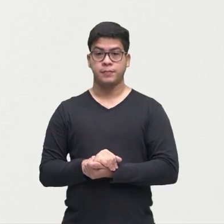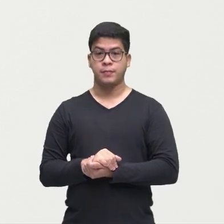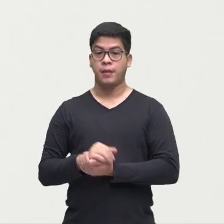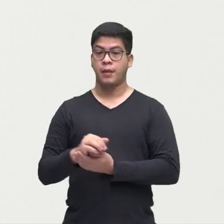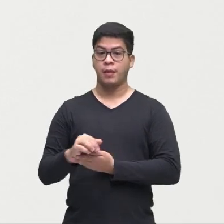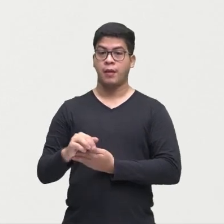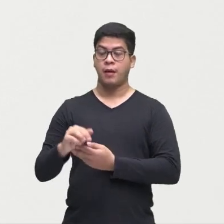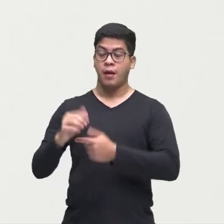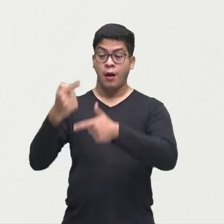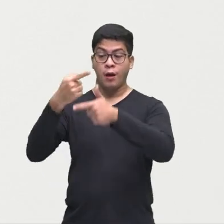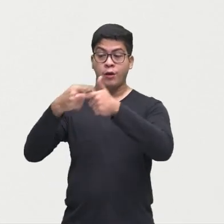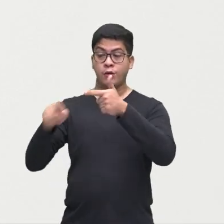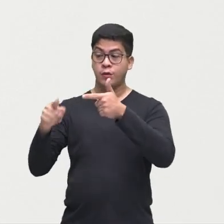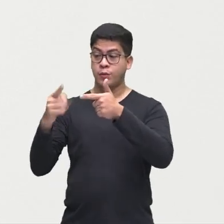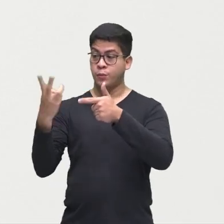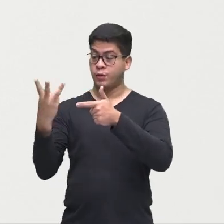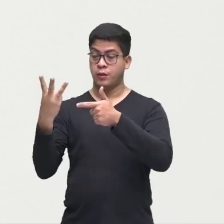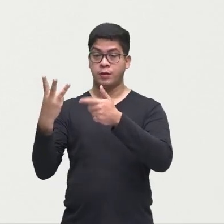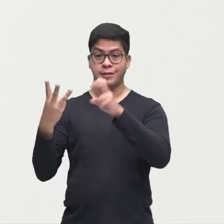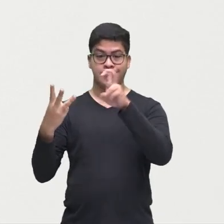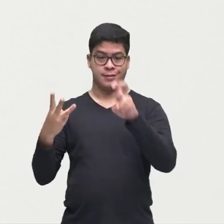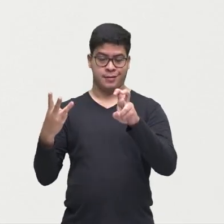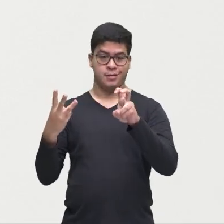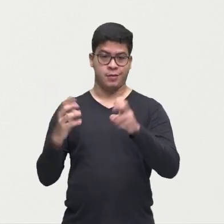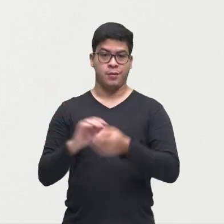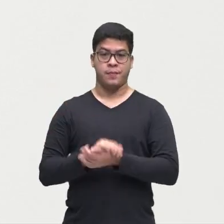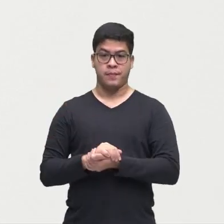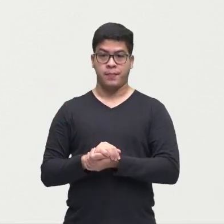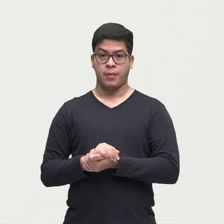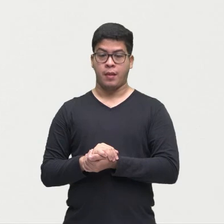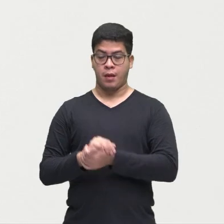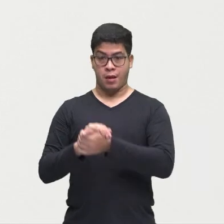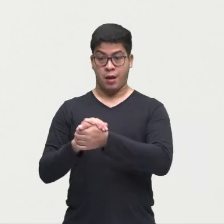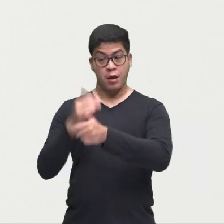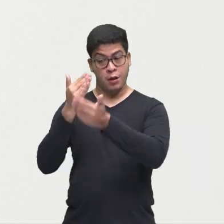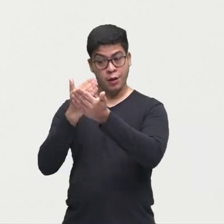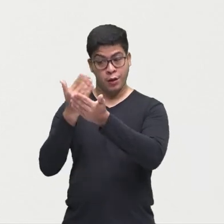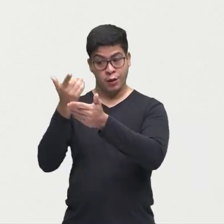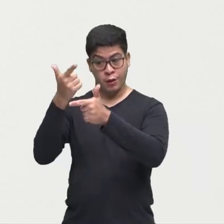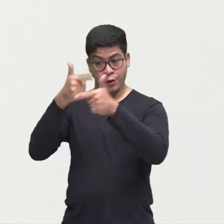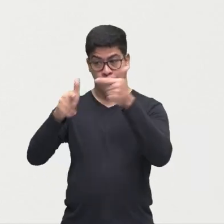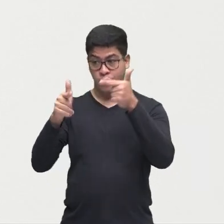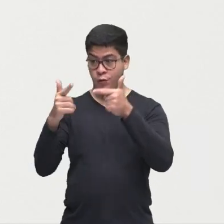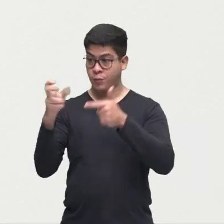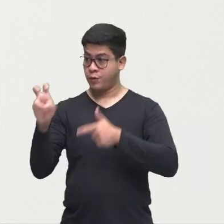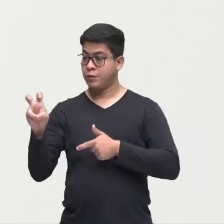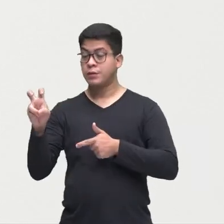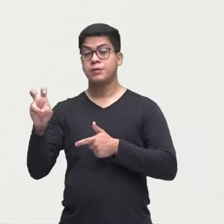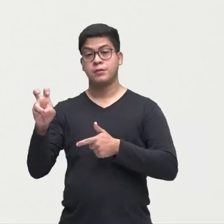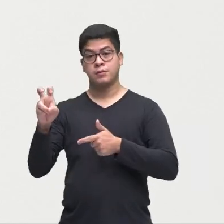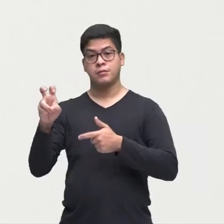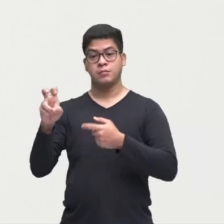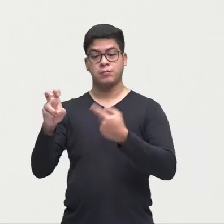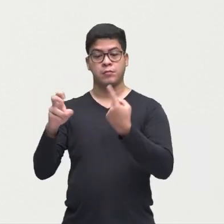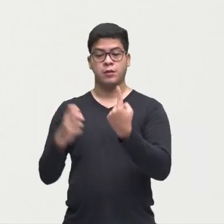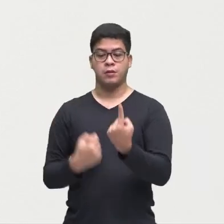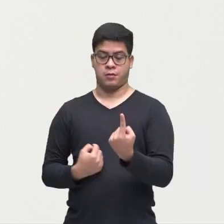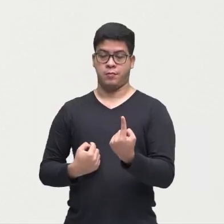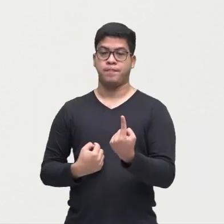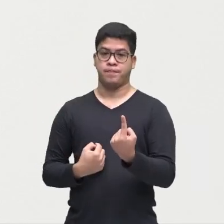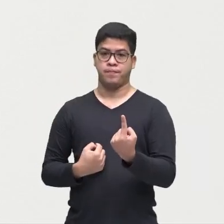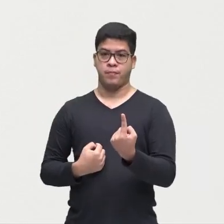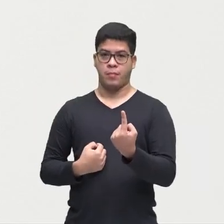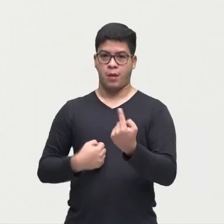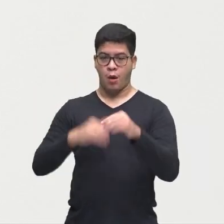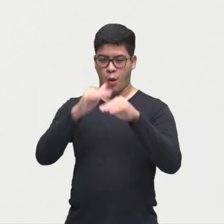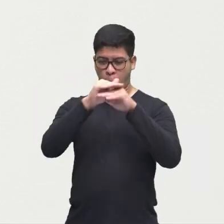dividido por 5 vai dar 1. Tá certo? Bacana. Agora nós vamos fazer o seguinte, ó. Vamos passar um traço